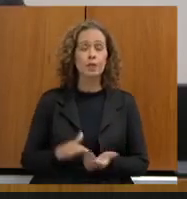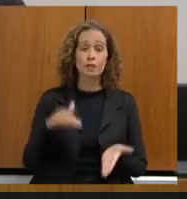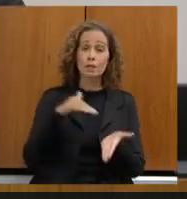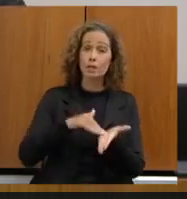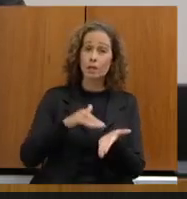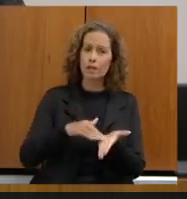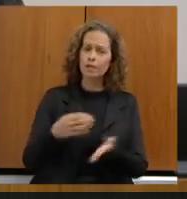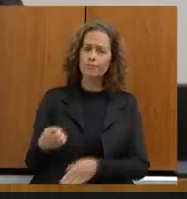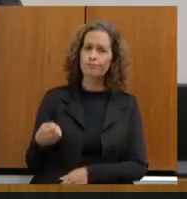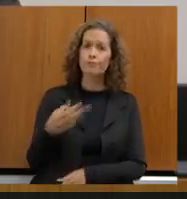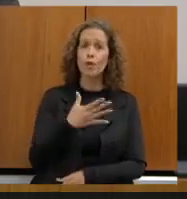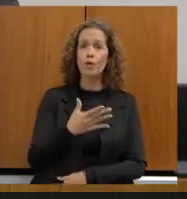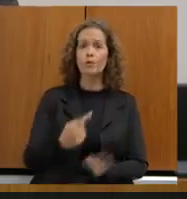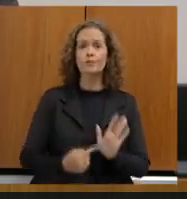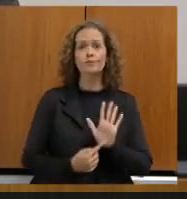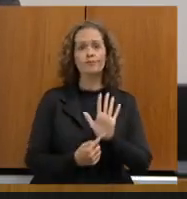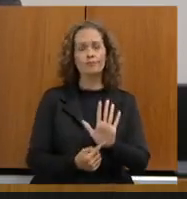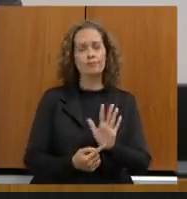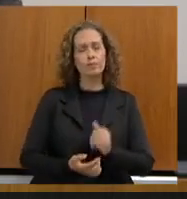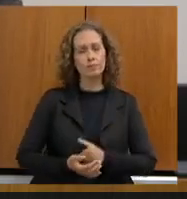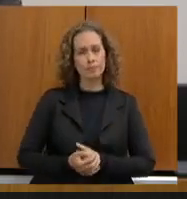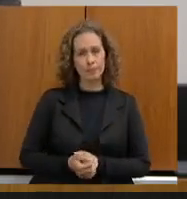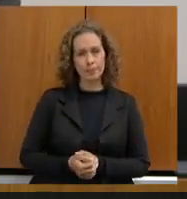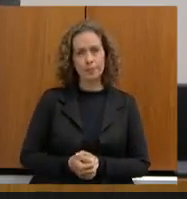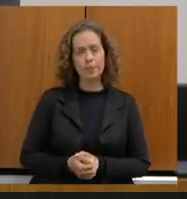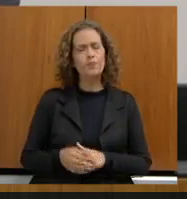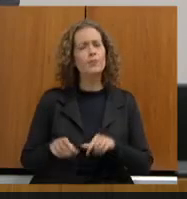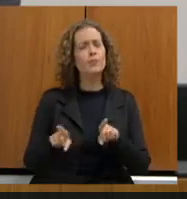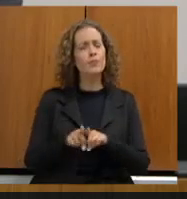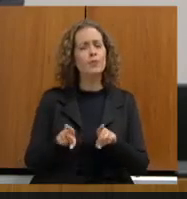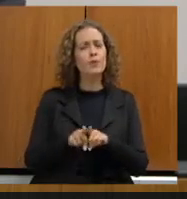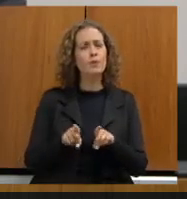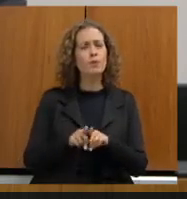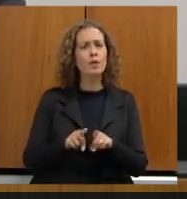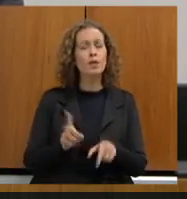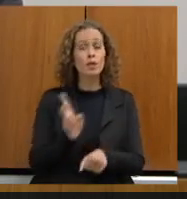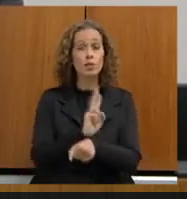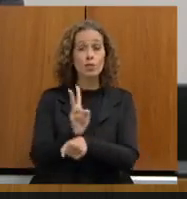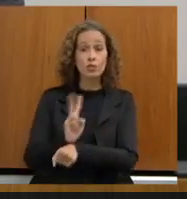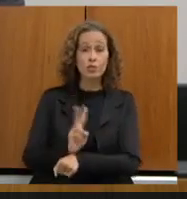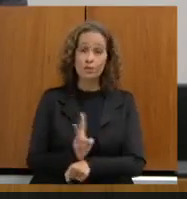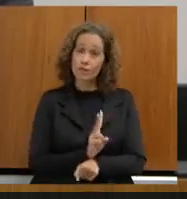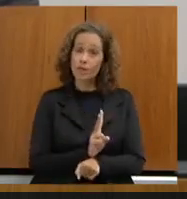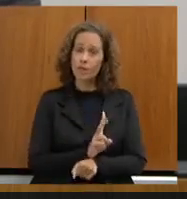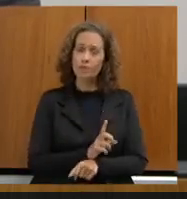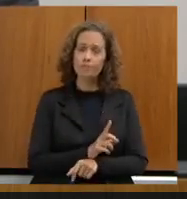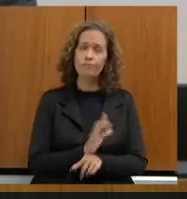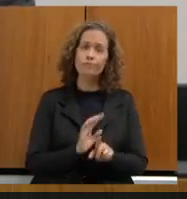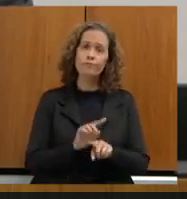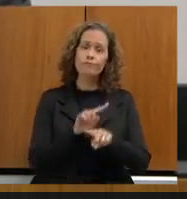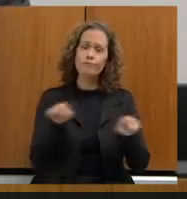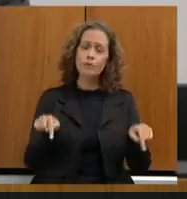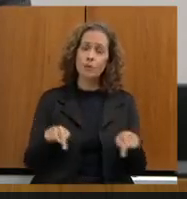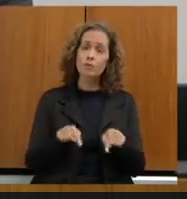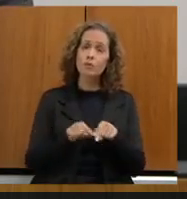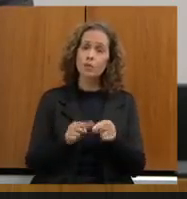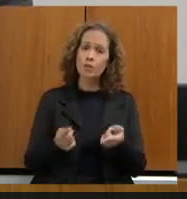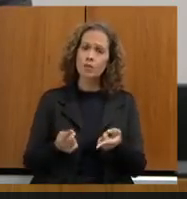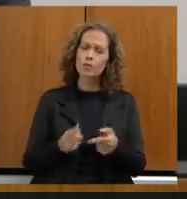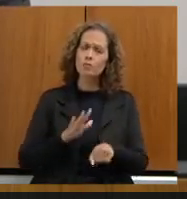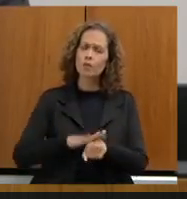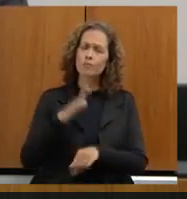secretaria destacar aqui que até a chefia de gabinete passou a ser muito mais